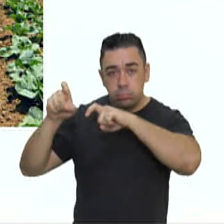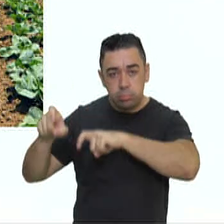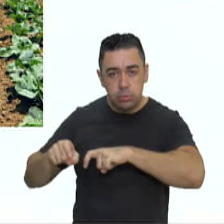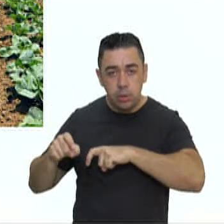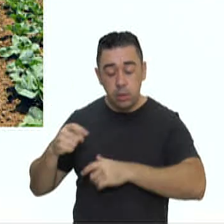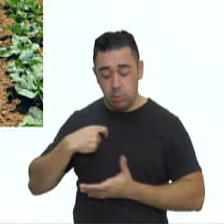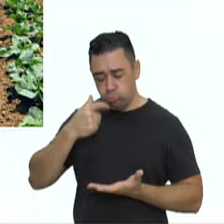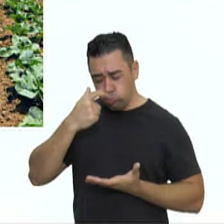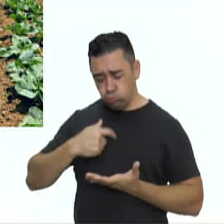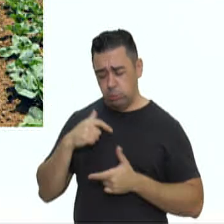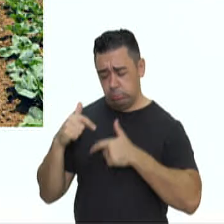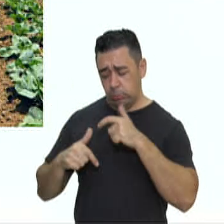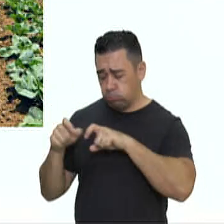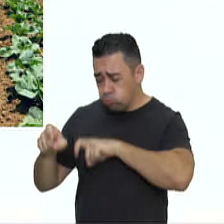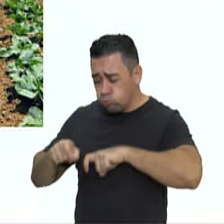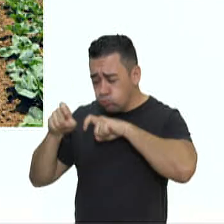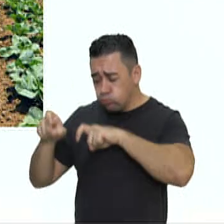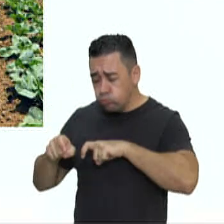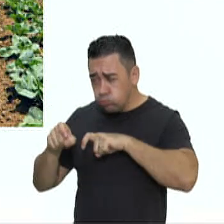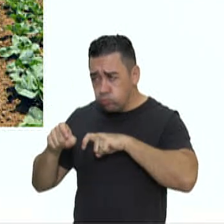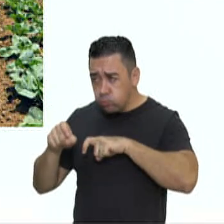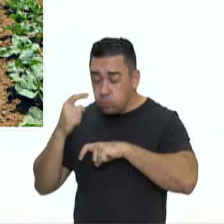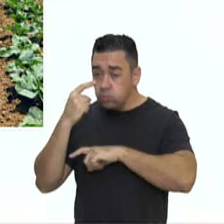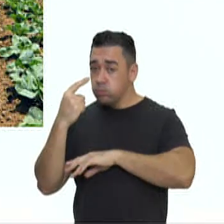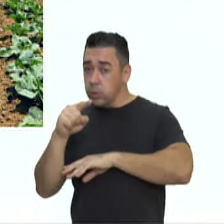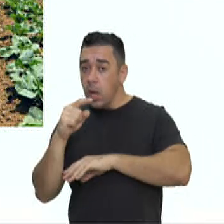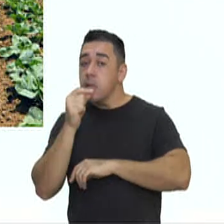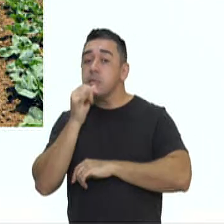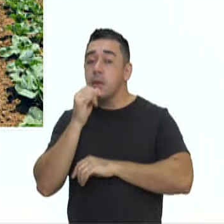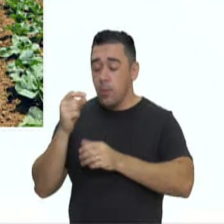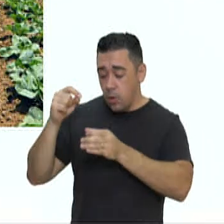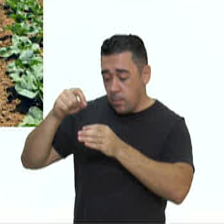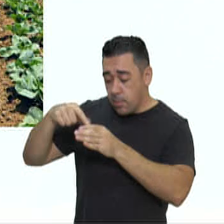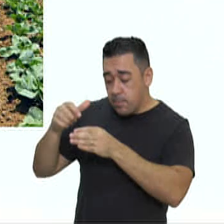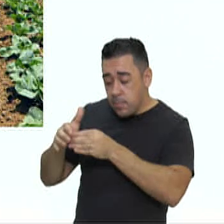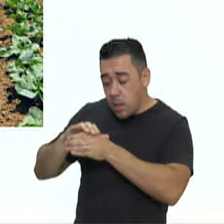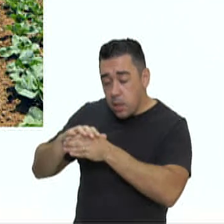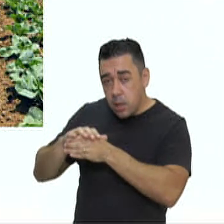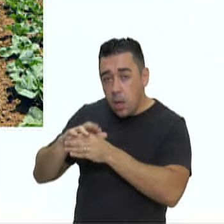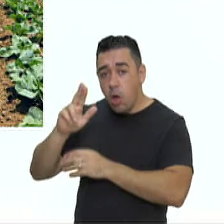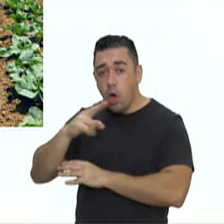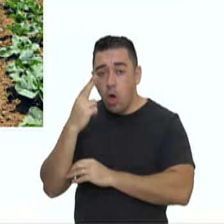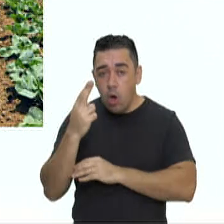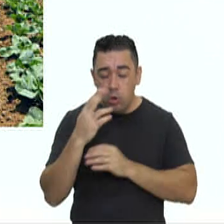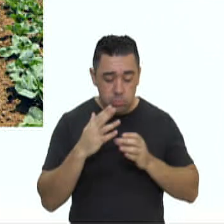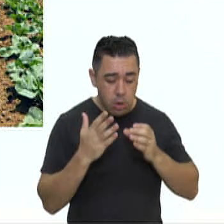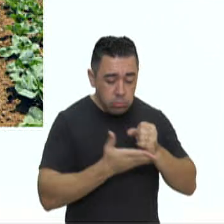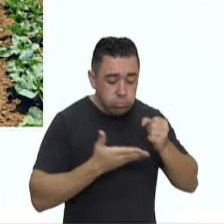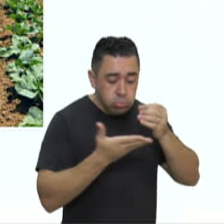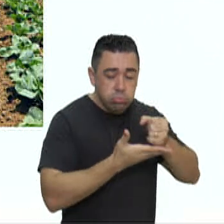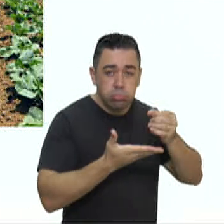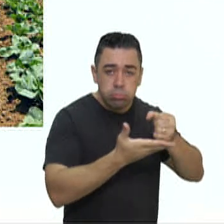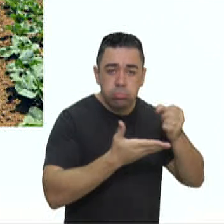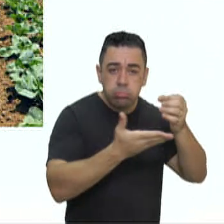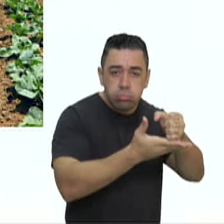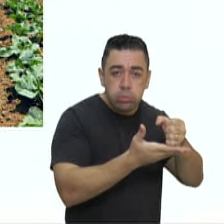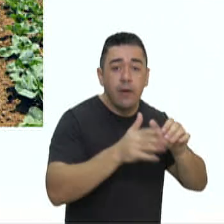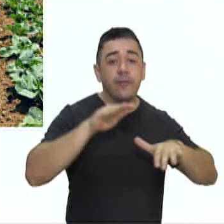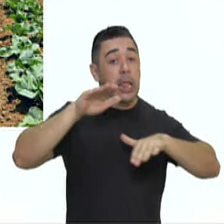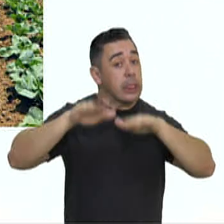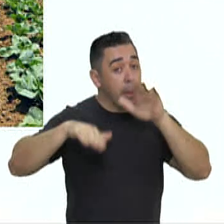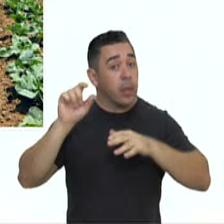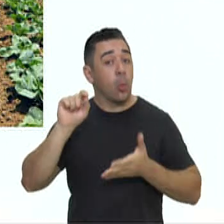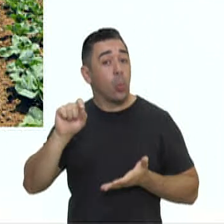Um agricultor, ele vai plantar, vai colher os seus produtos dependendo do clima,